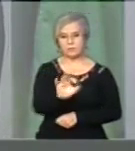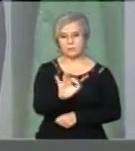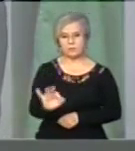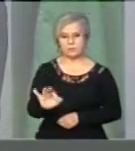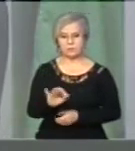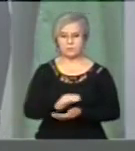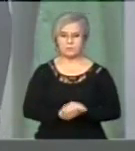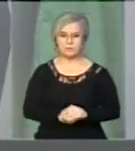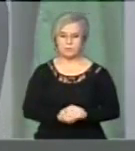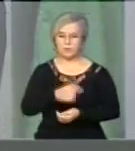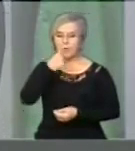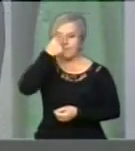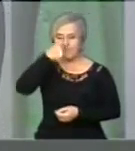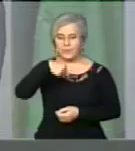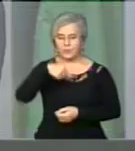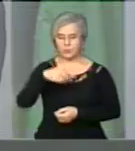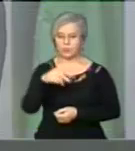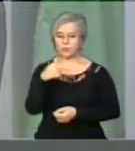3,5%, o Peru